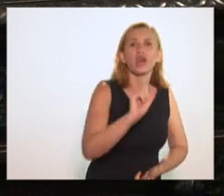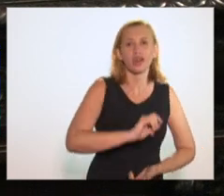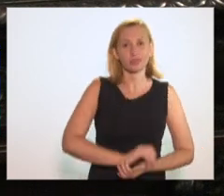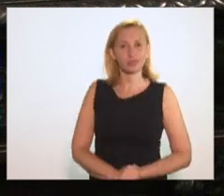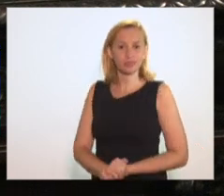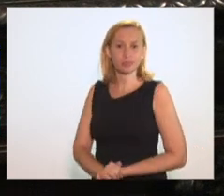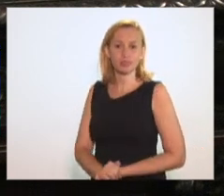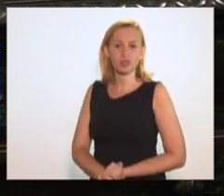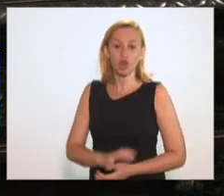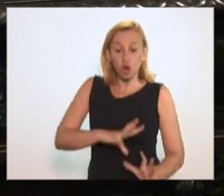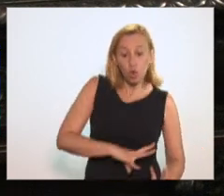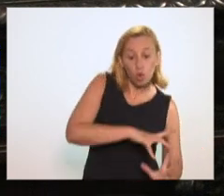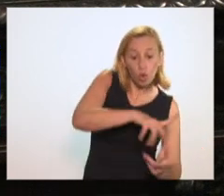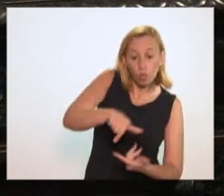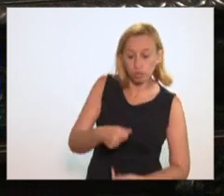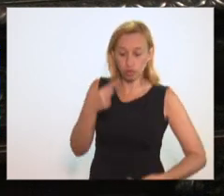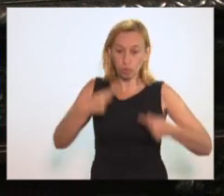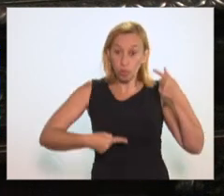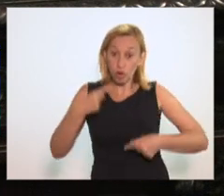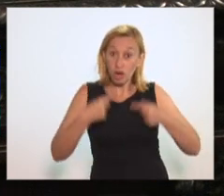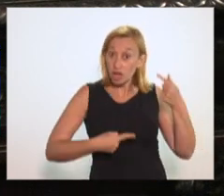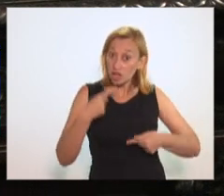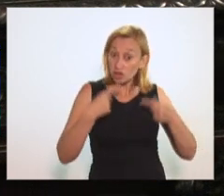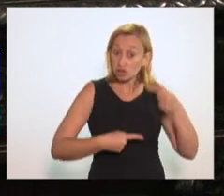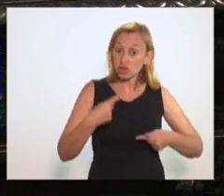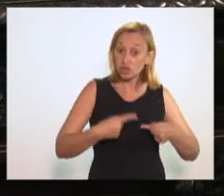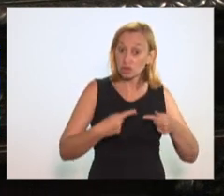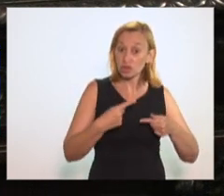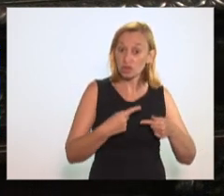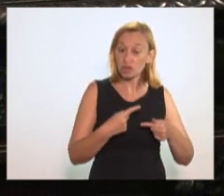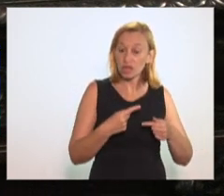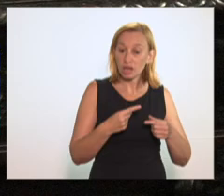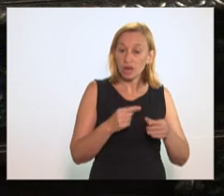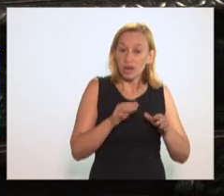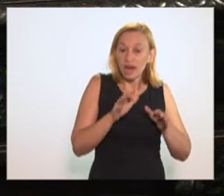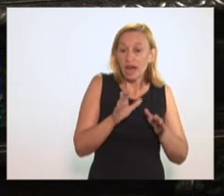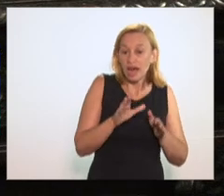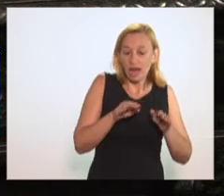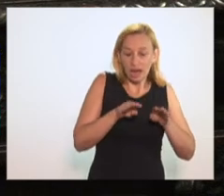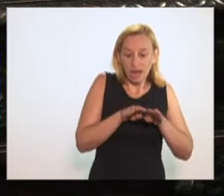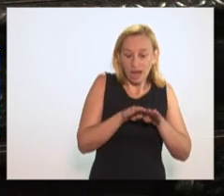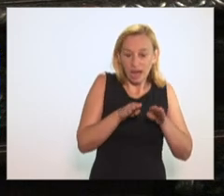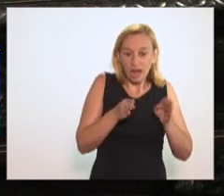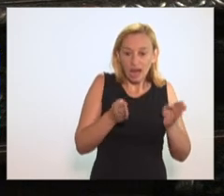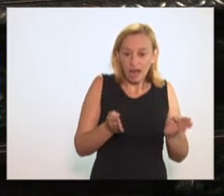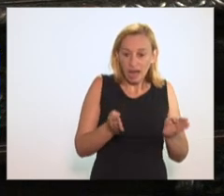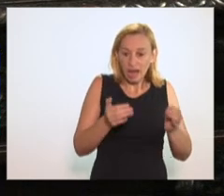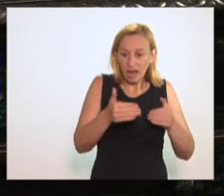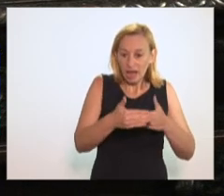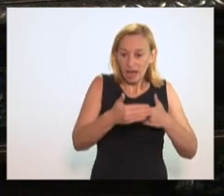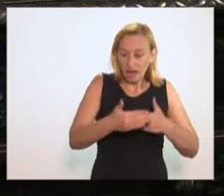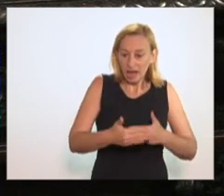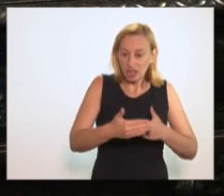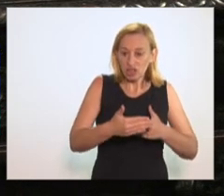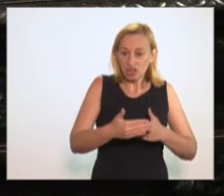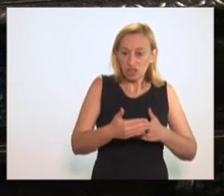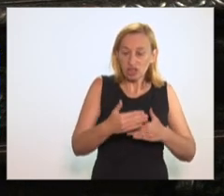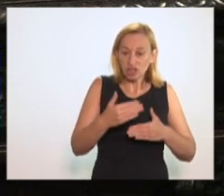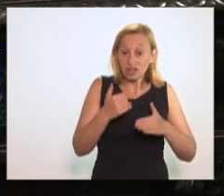o mundo político é uma caixinha de Pandora. Nós já vimos consórcios